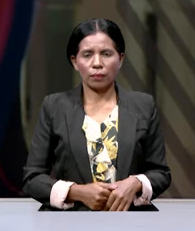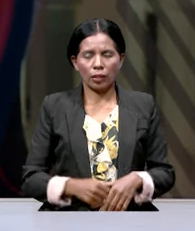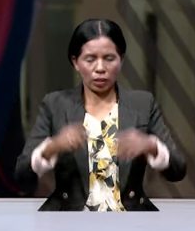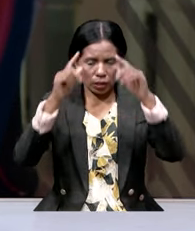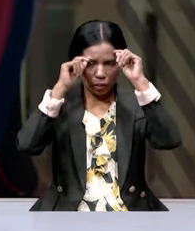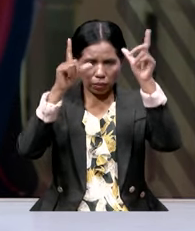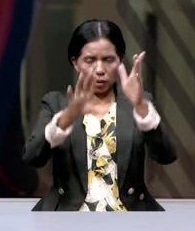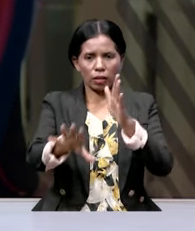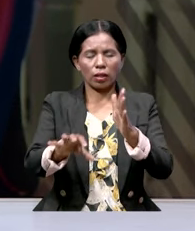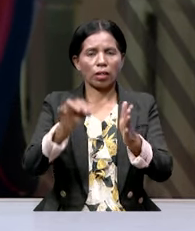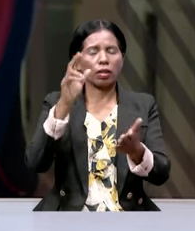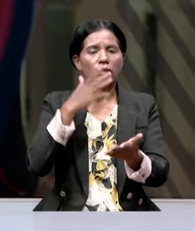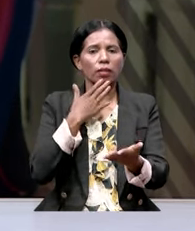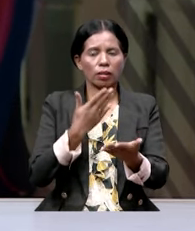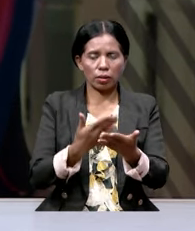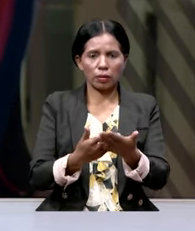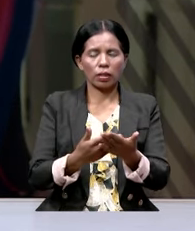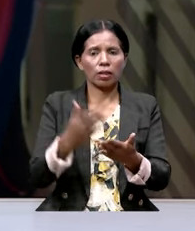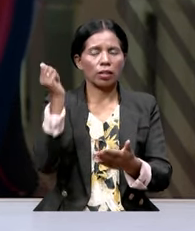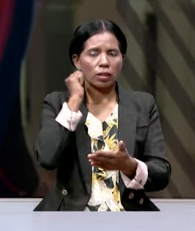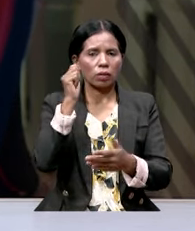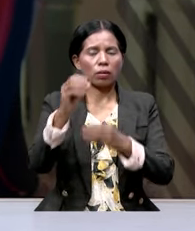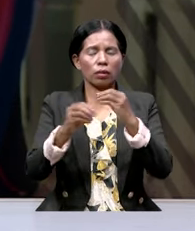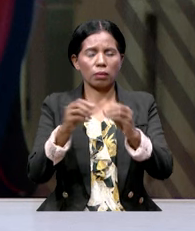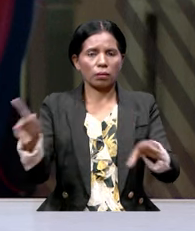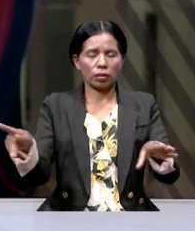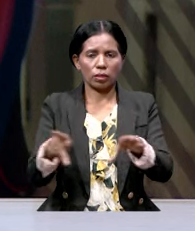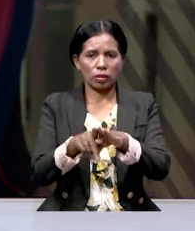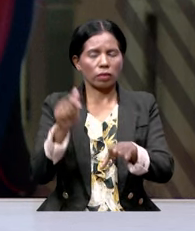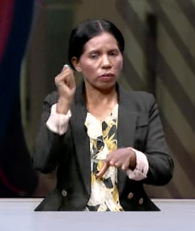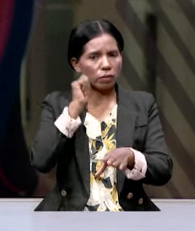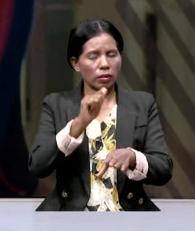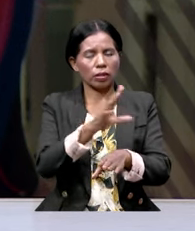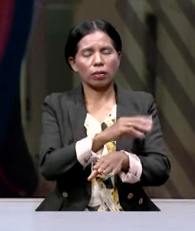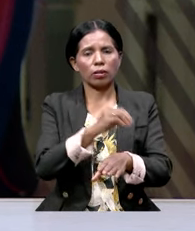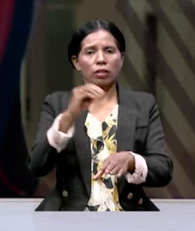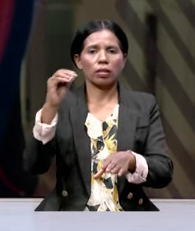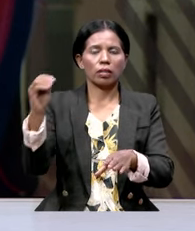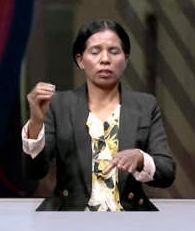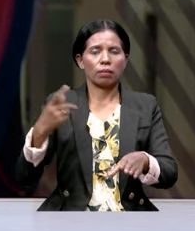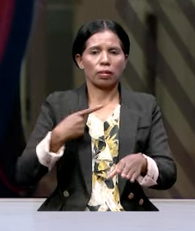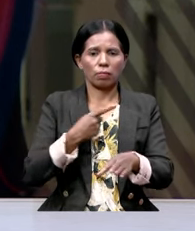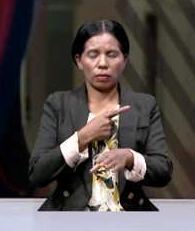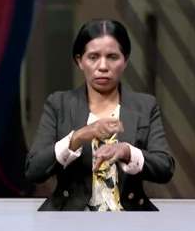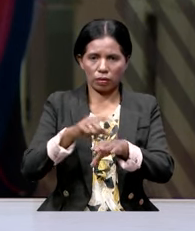Timor-Leste reta a classificação de Clio e Ásia, com a participação feita e a órgão legislativa.